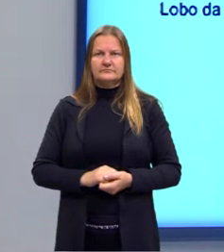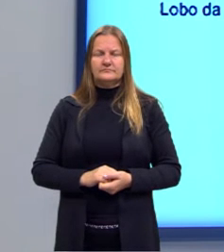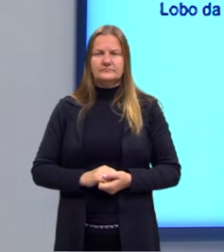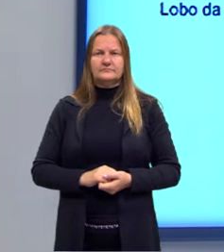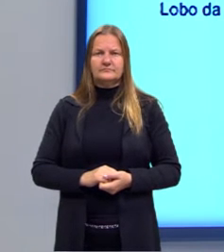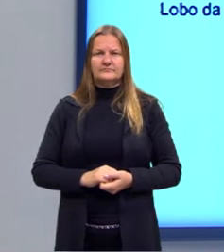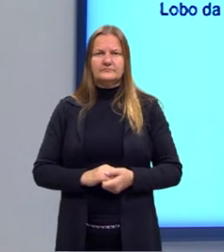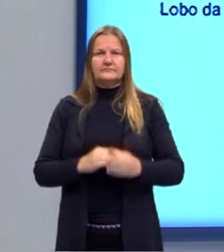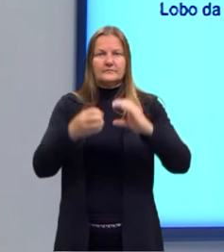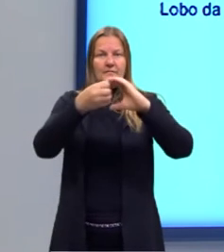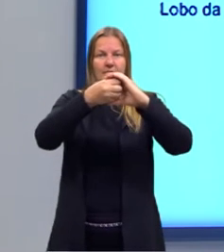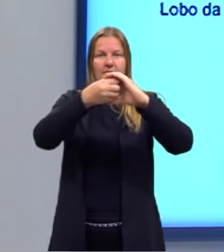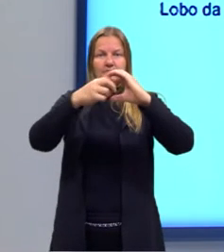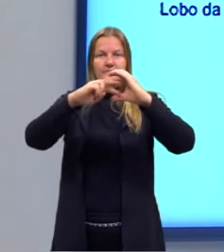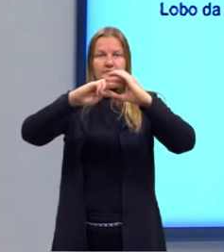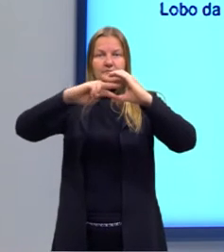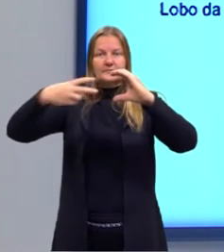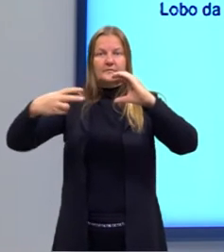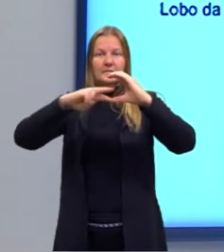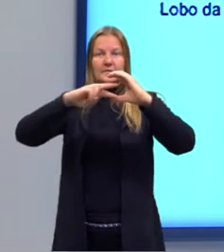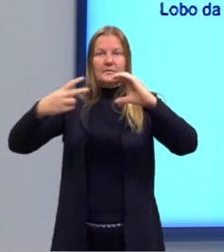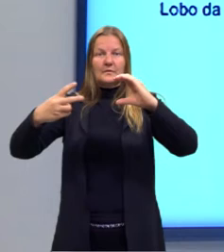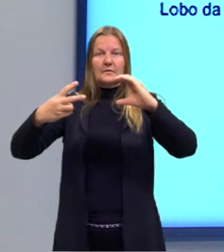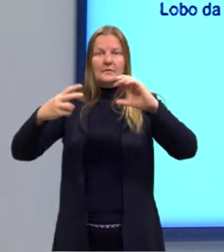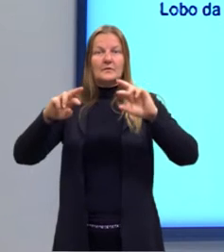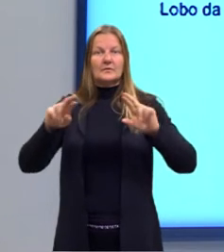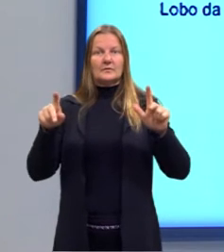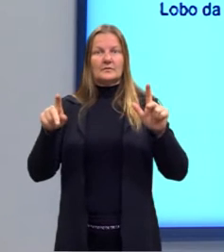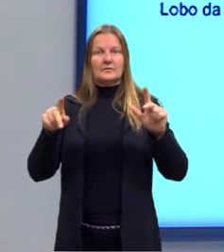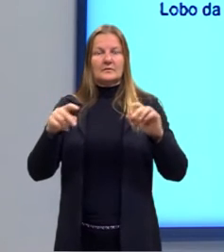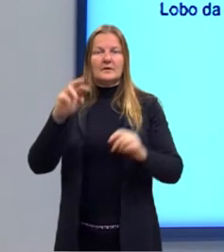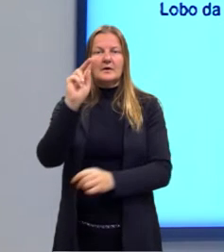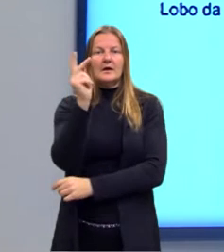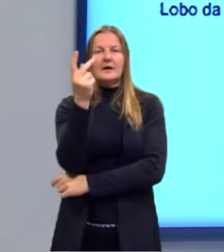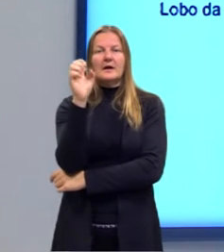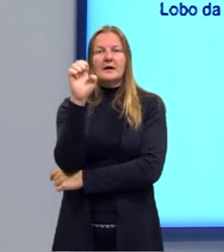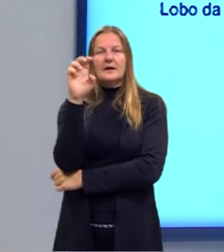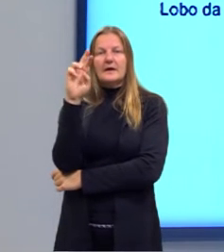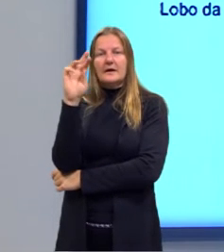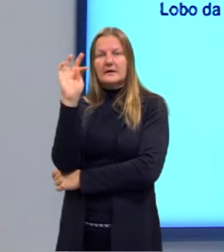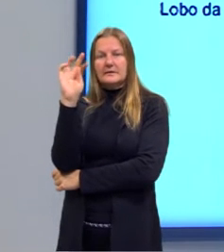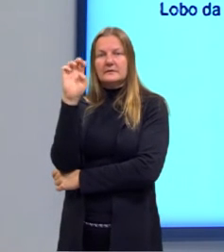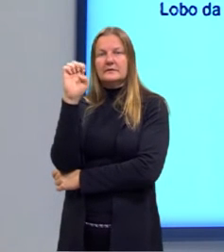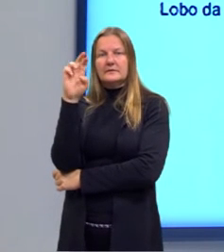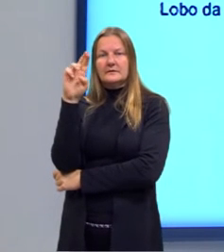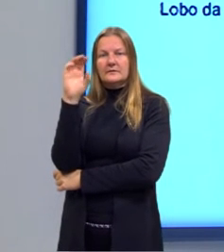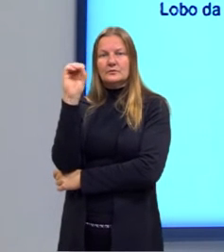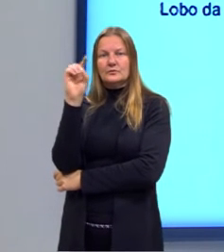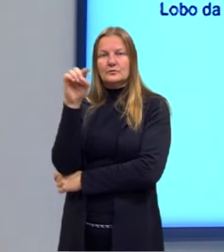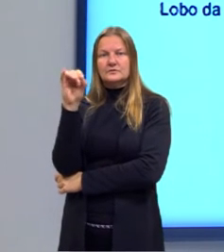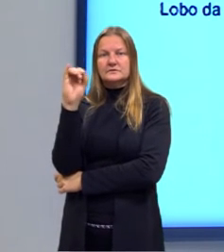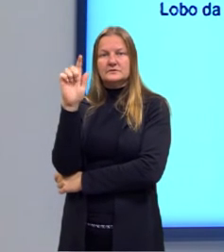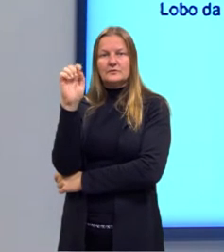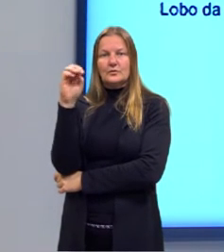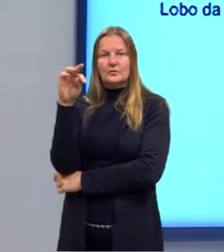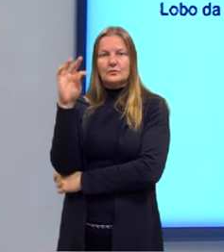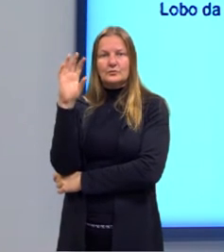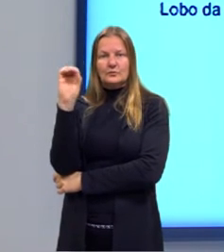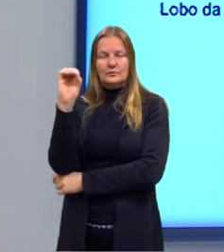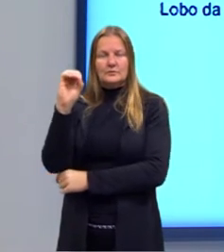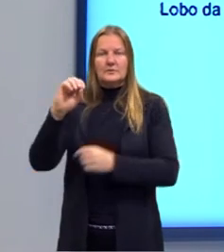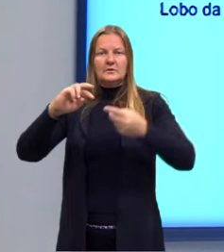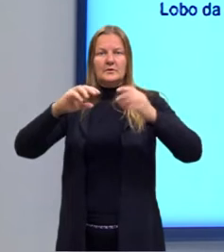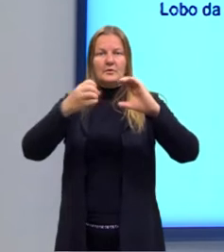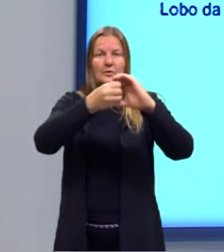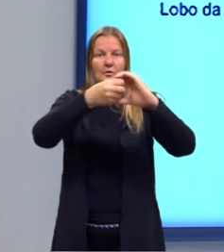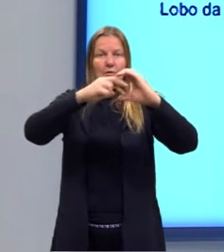bom Então olha lá o indie esse cruzamento aqui é um indício